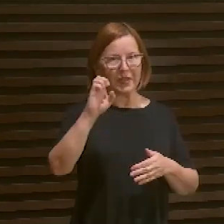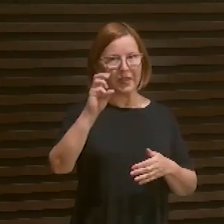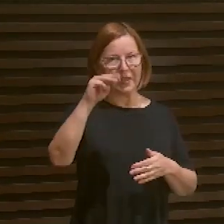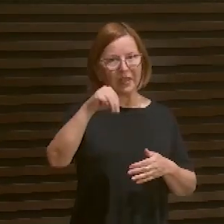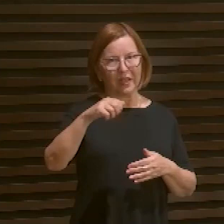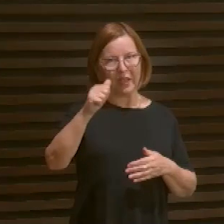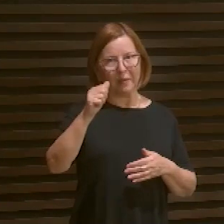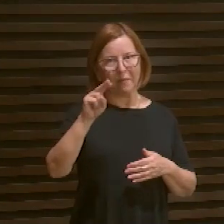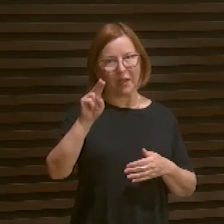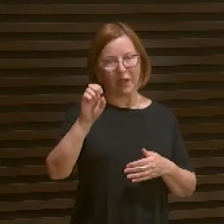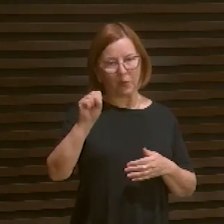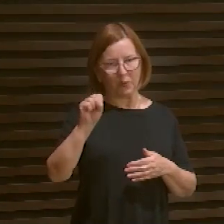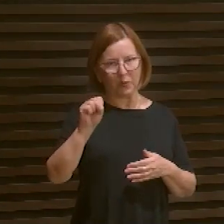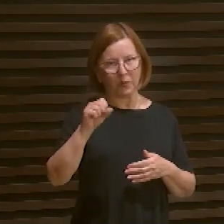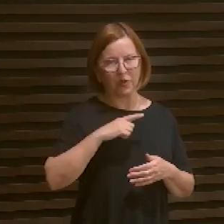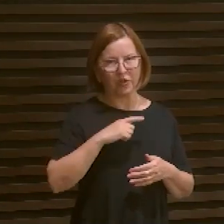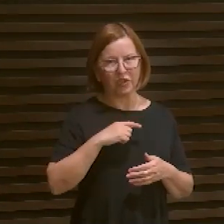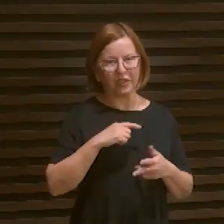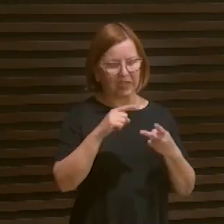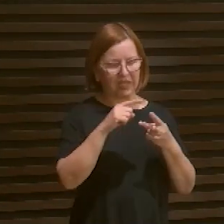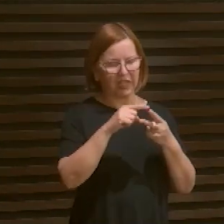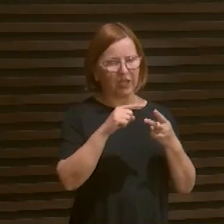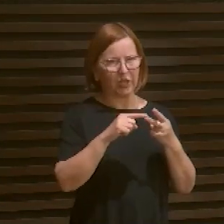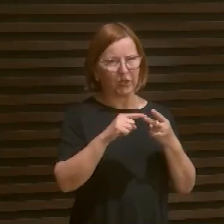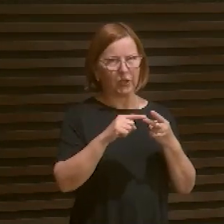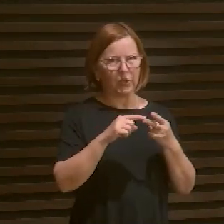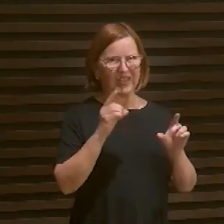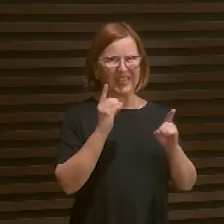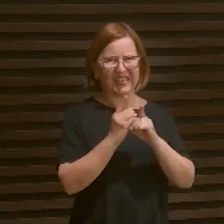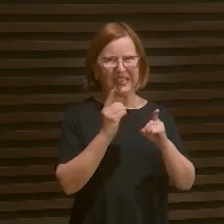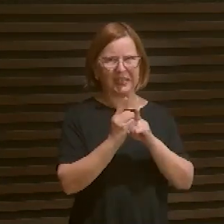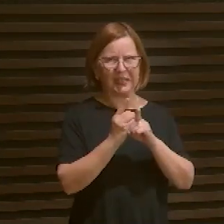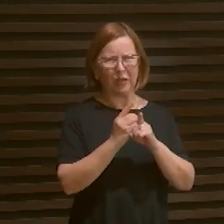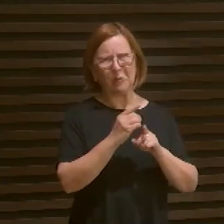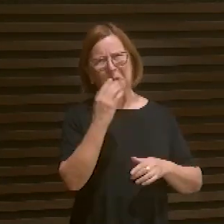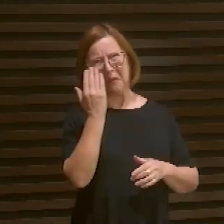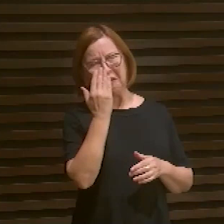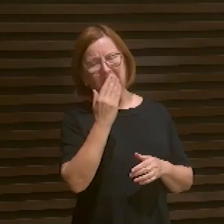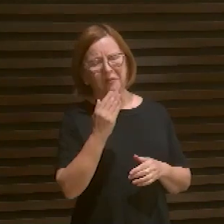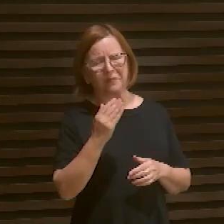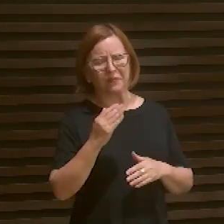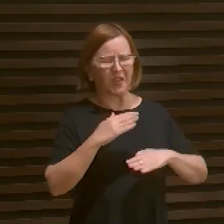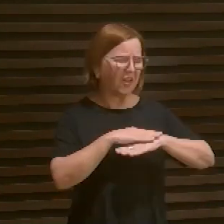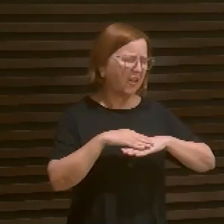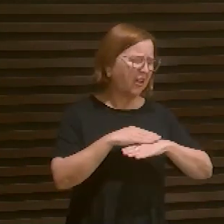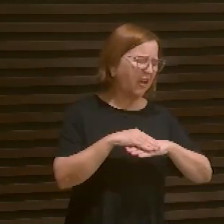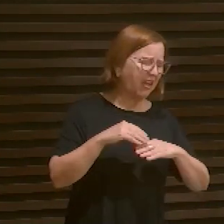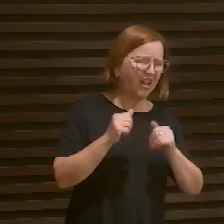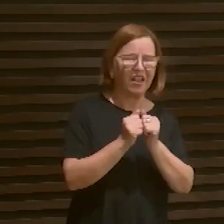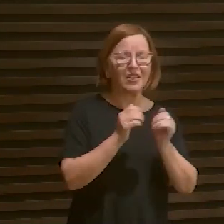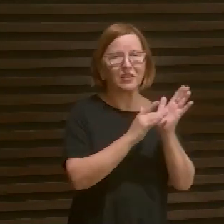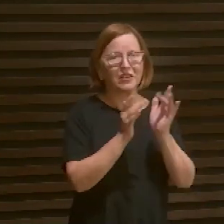2 discípulos que estavam com seus olhos tapados, eles iam conversando com Jesus e depois